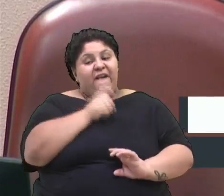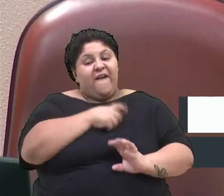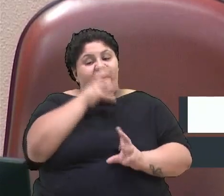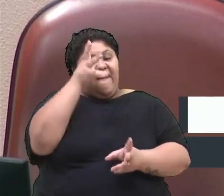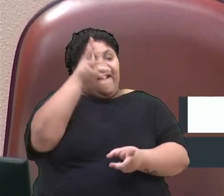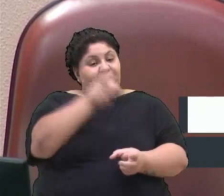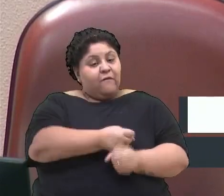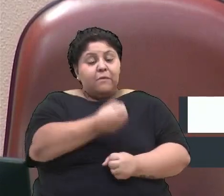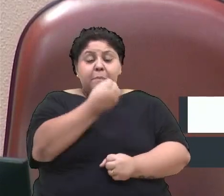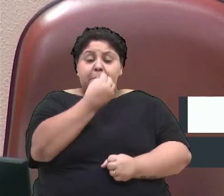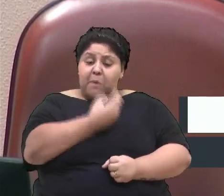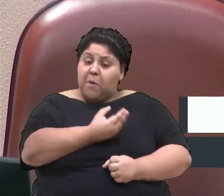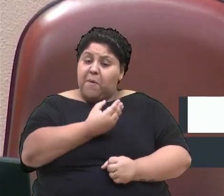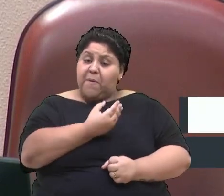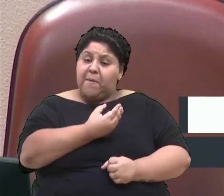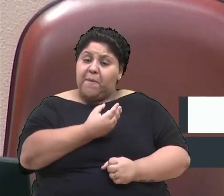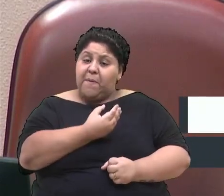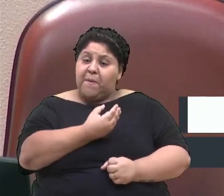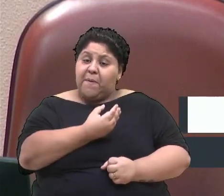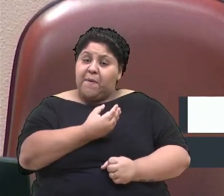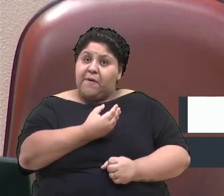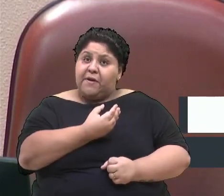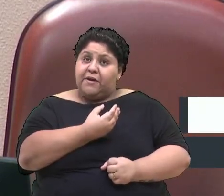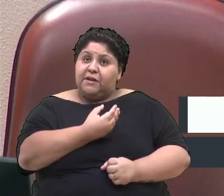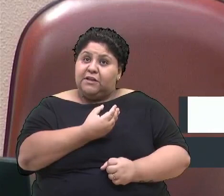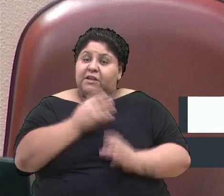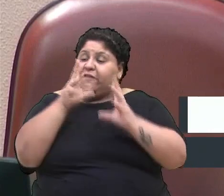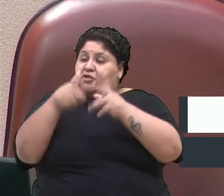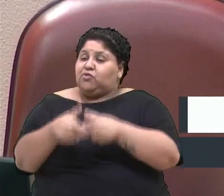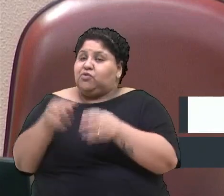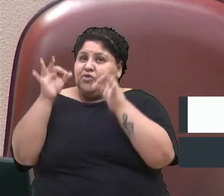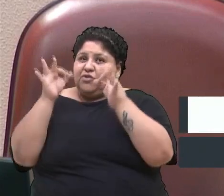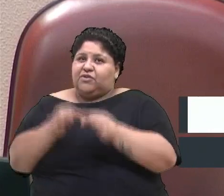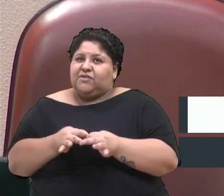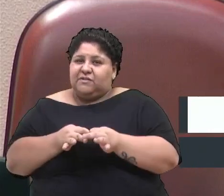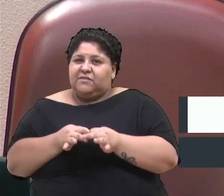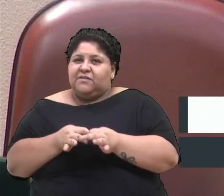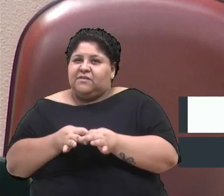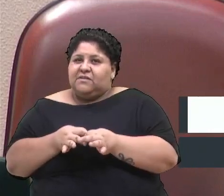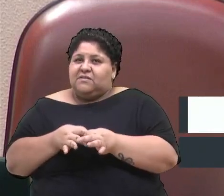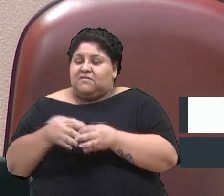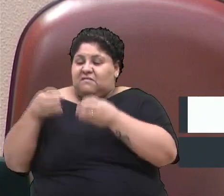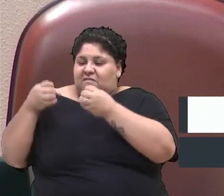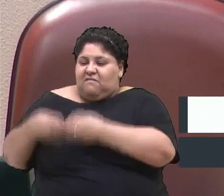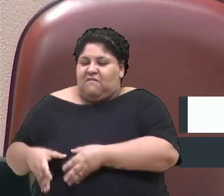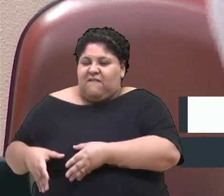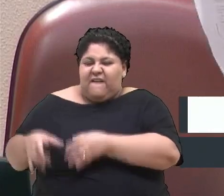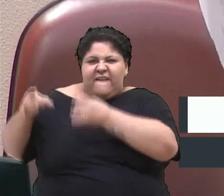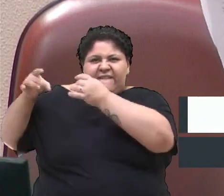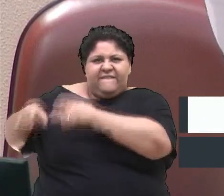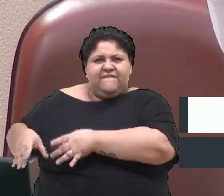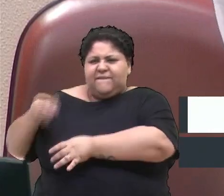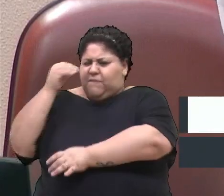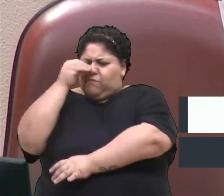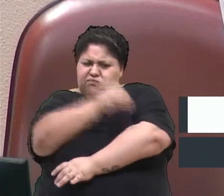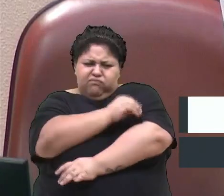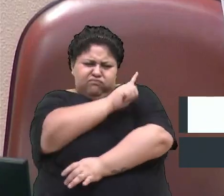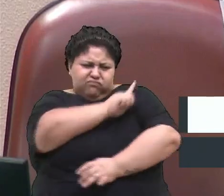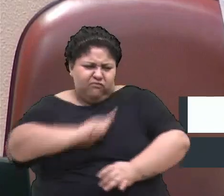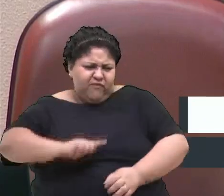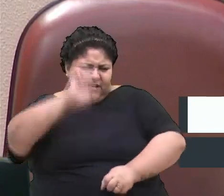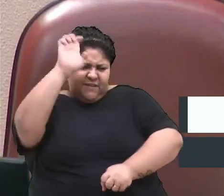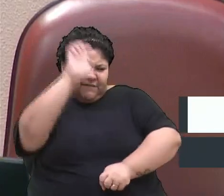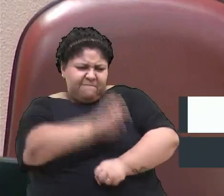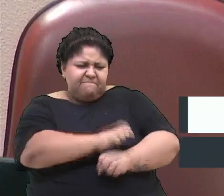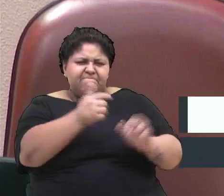estavam bem e de que o jogo havia virado. E a incompetência do governo estadual está escancarada mais uma vez